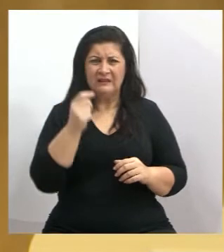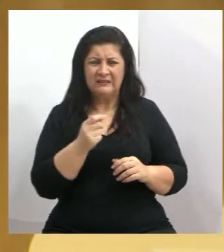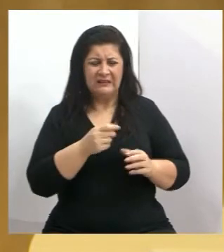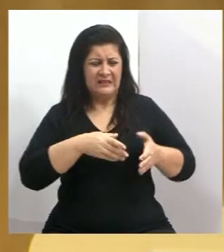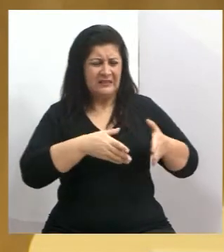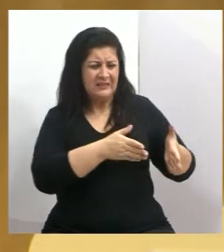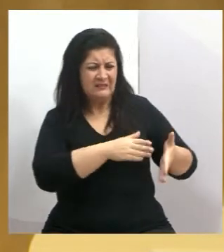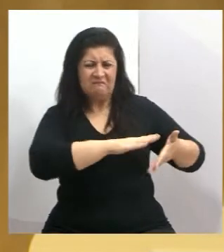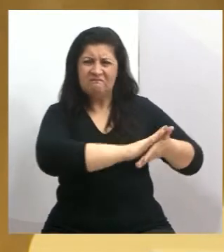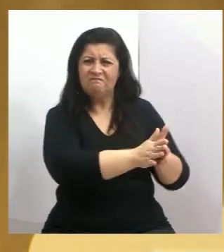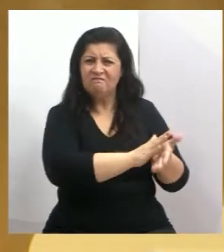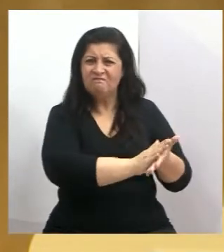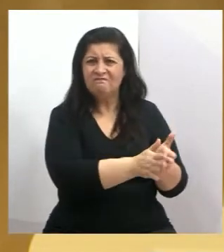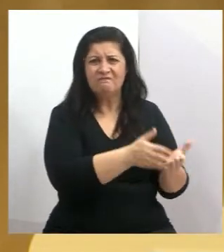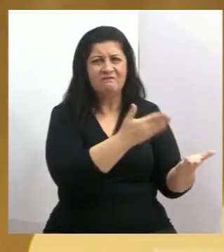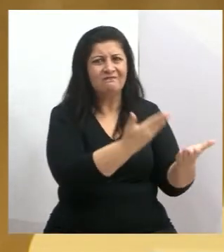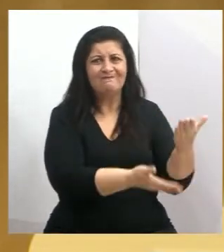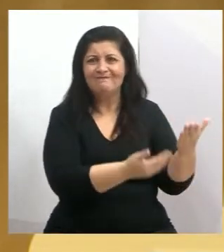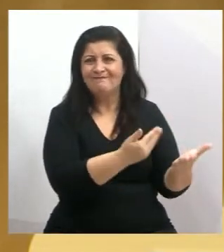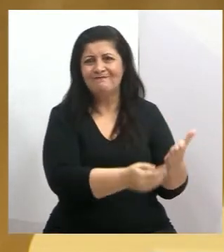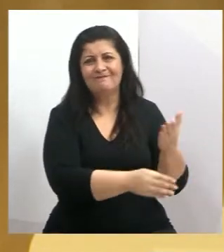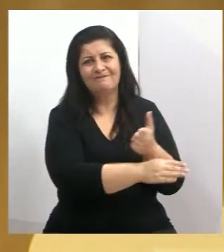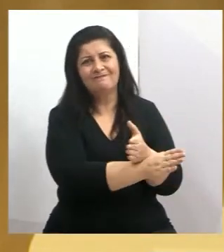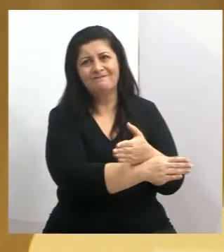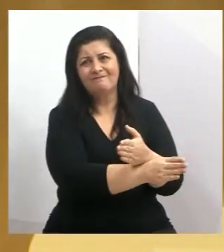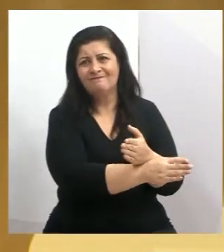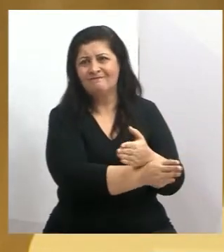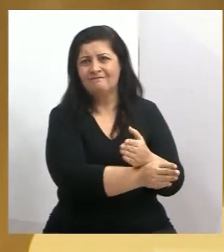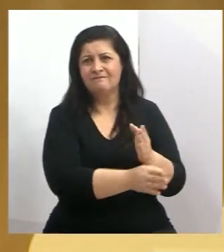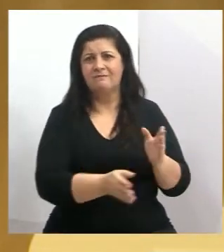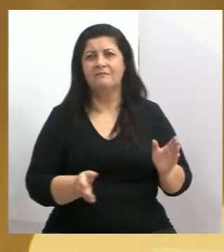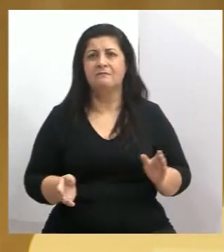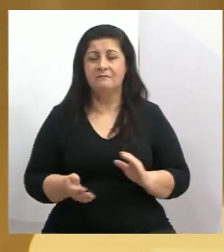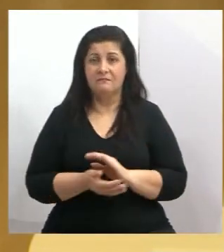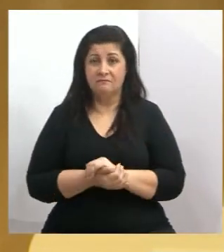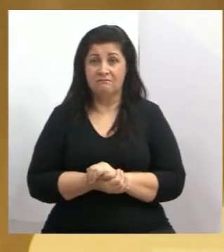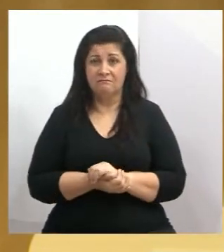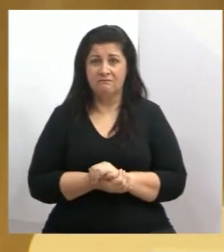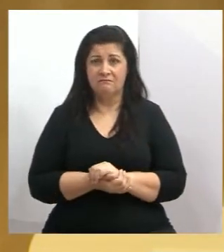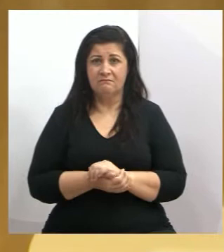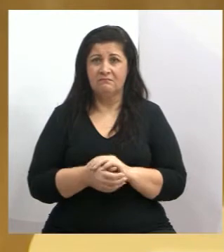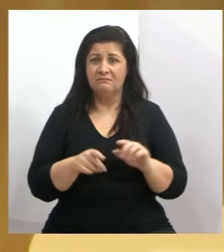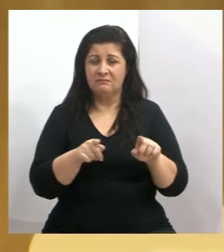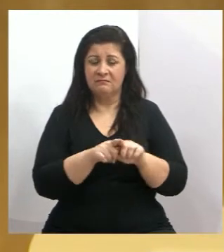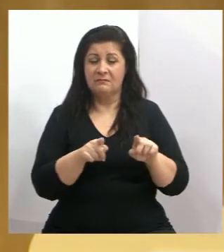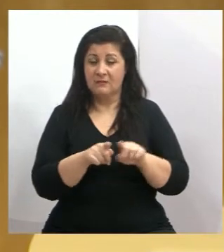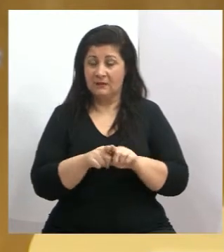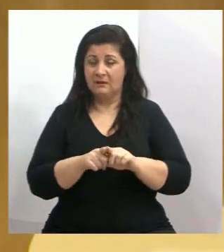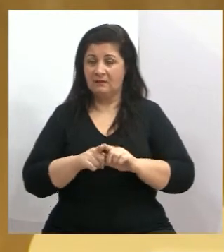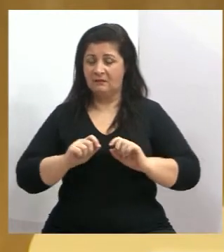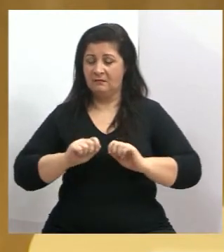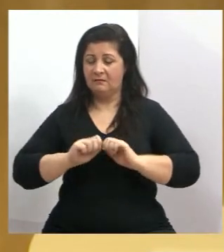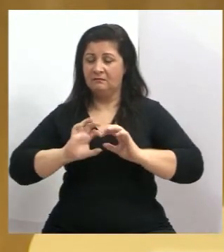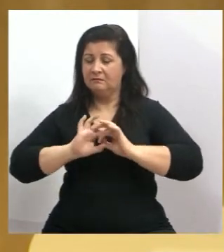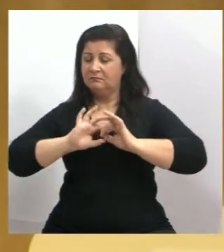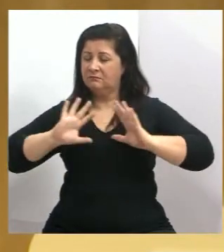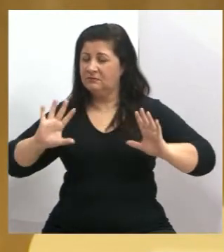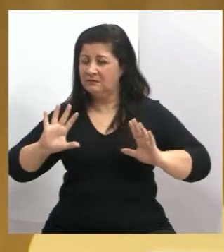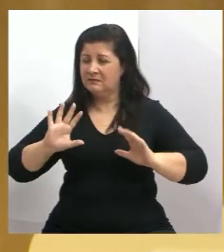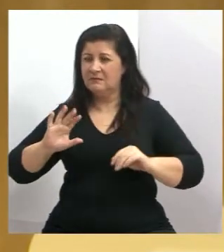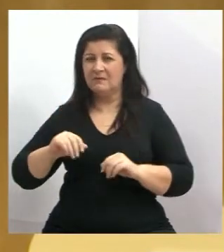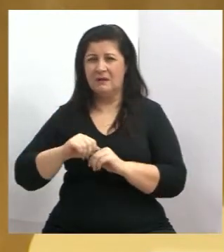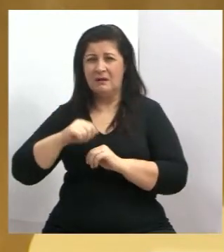Veredas tortuosas e no caminho se extraviam e ela também o livrará da mulher imoral da